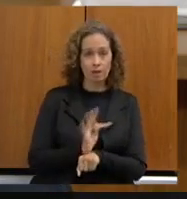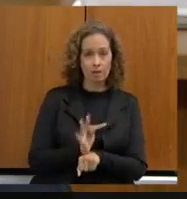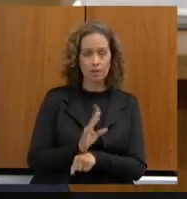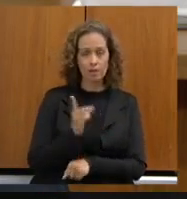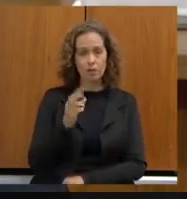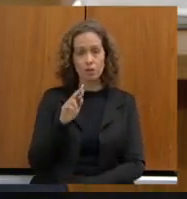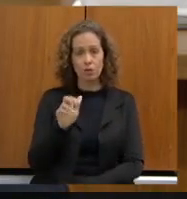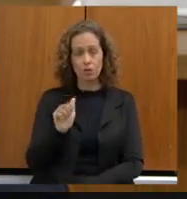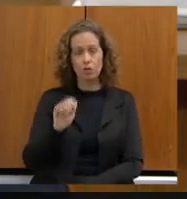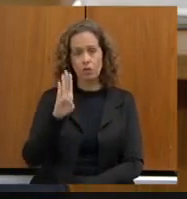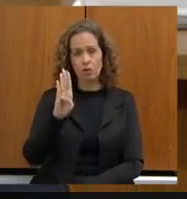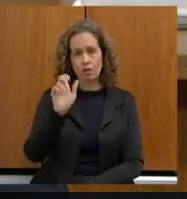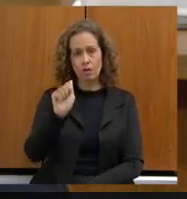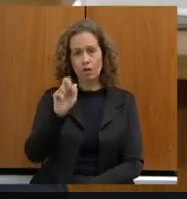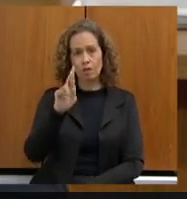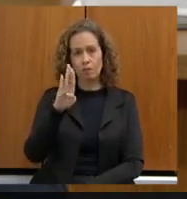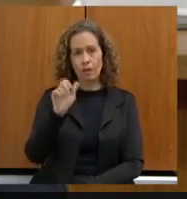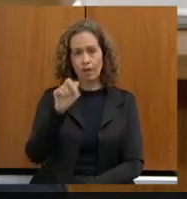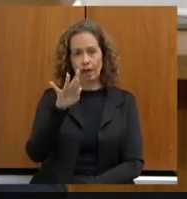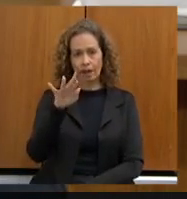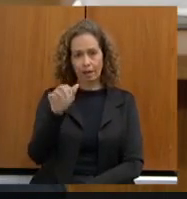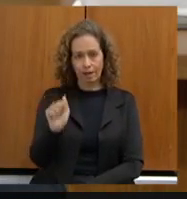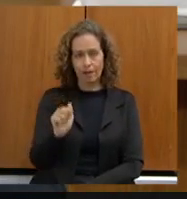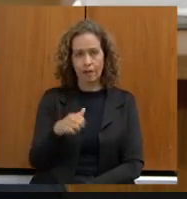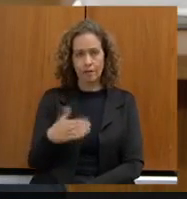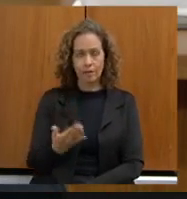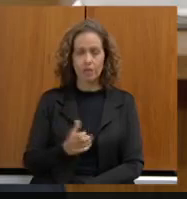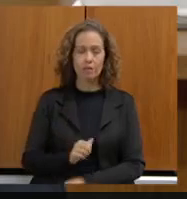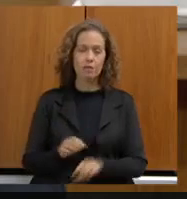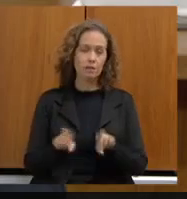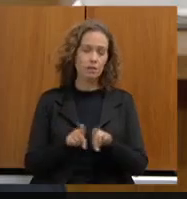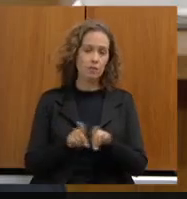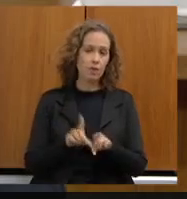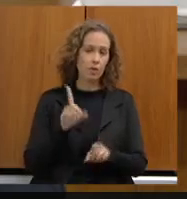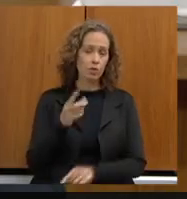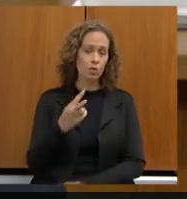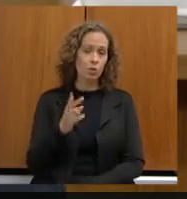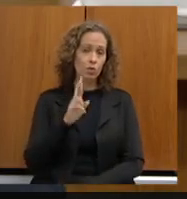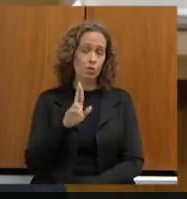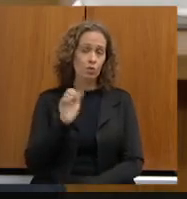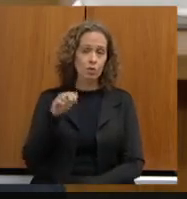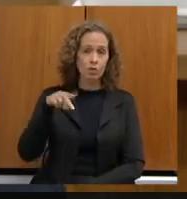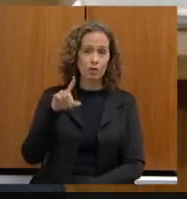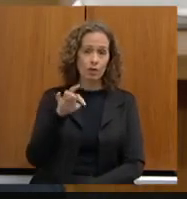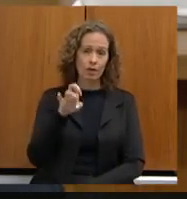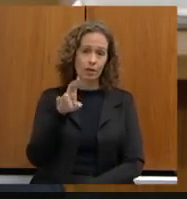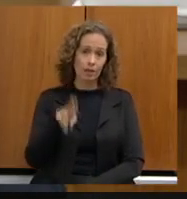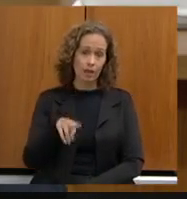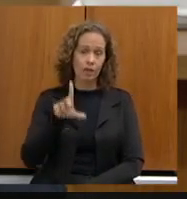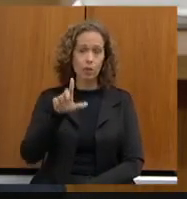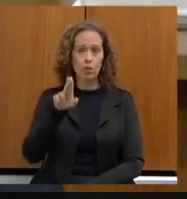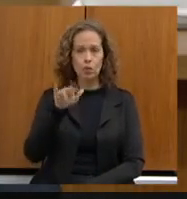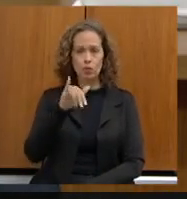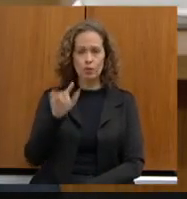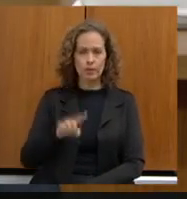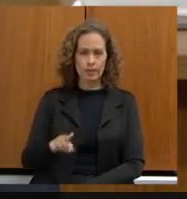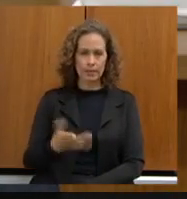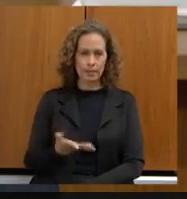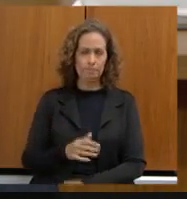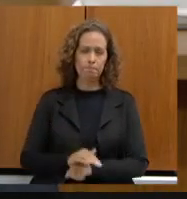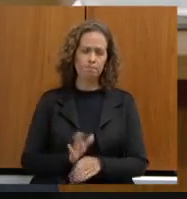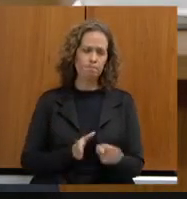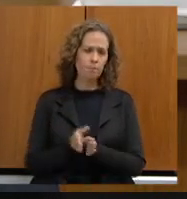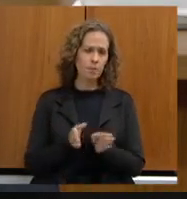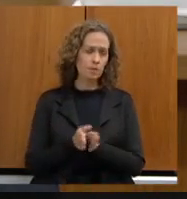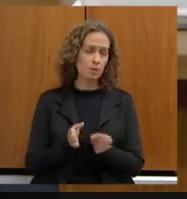Bárbara e o nosso subsecretário de assuntos penitenciários outro André Luiz da penitenciária Jason Albergaria segunda foi a